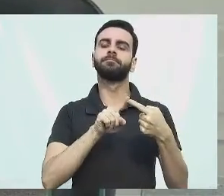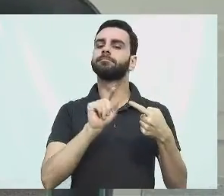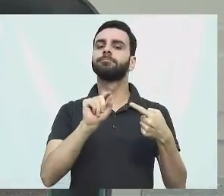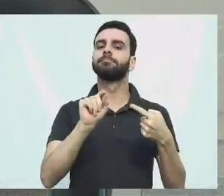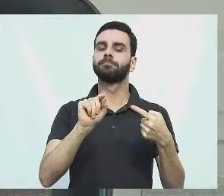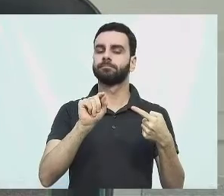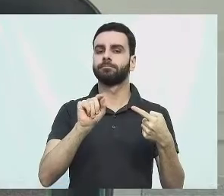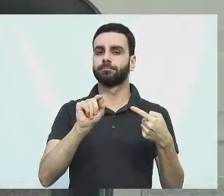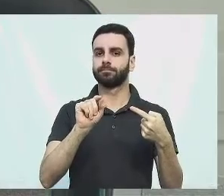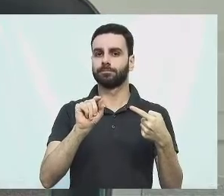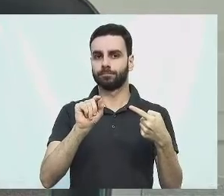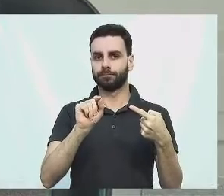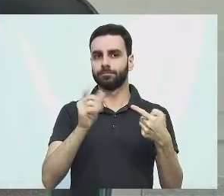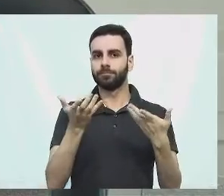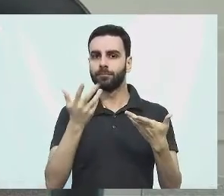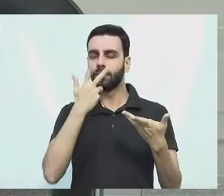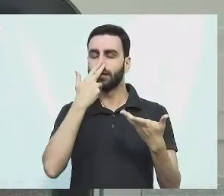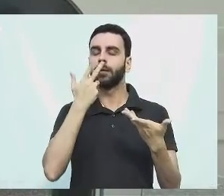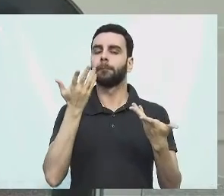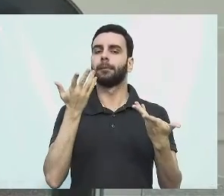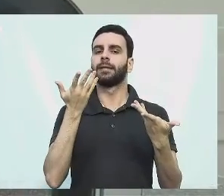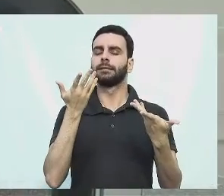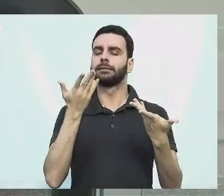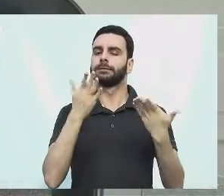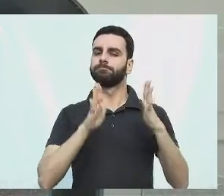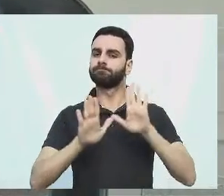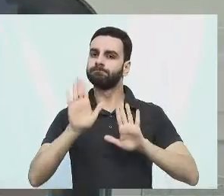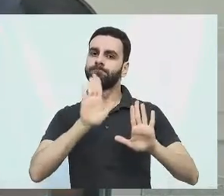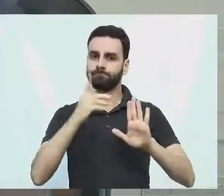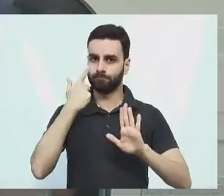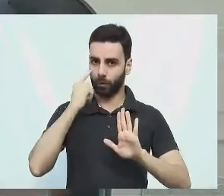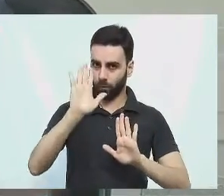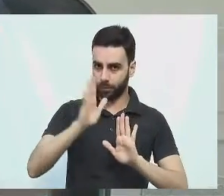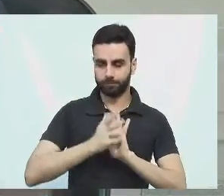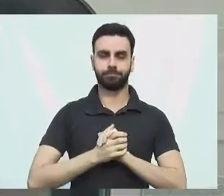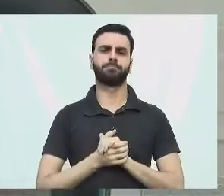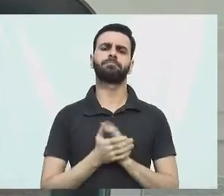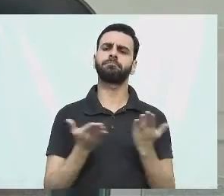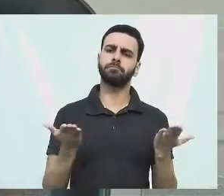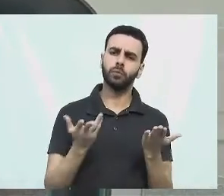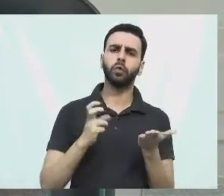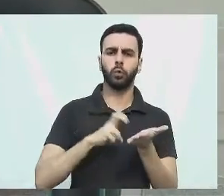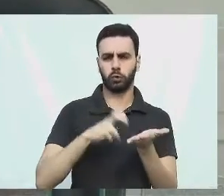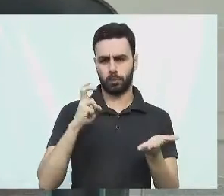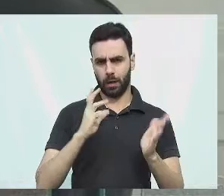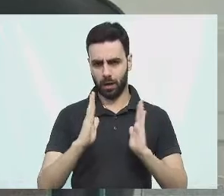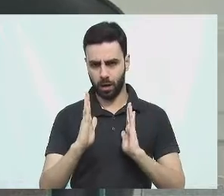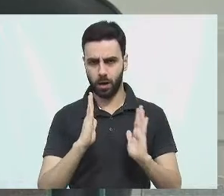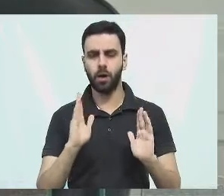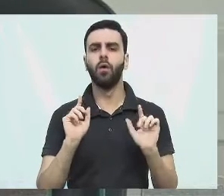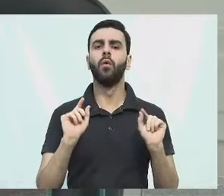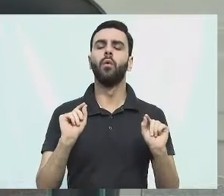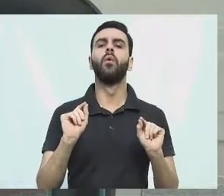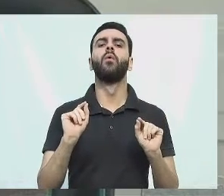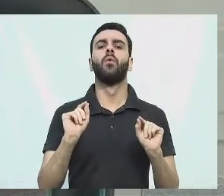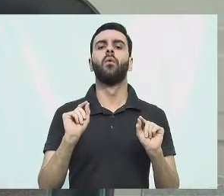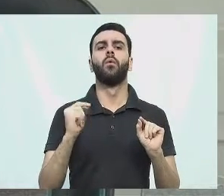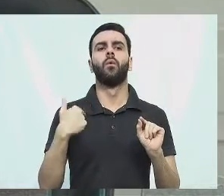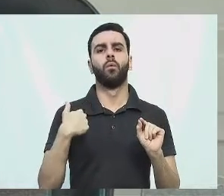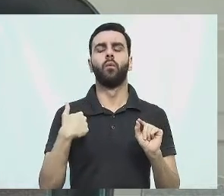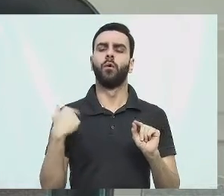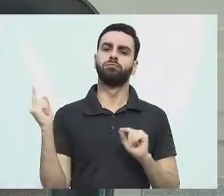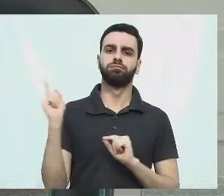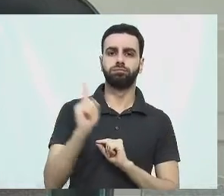com um pouco de cautela com eles. Hoje pela manhã, vereador Montanha, vindo para a